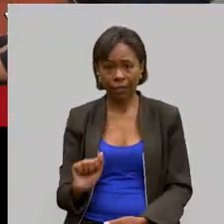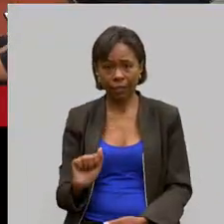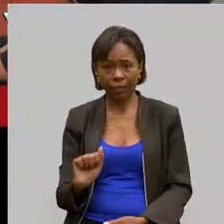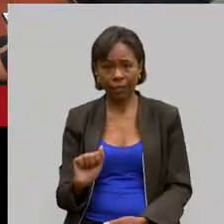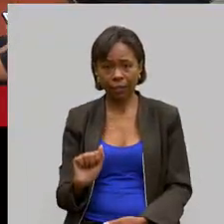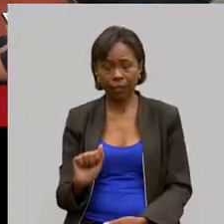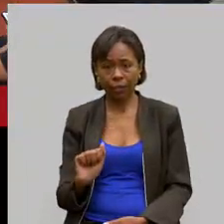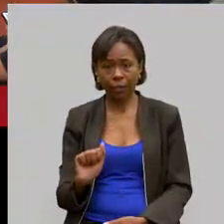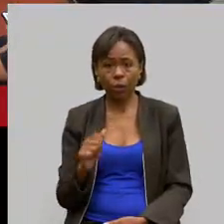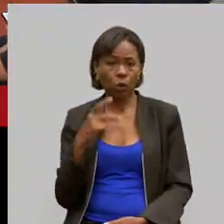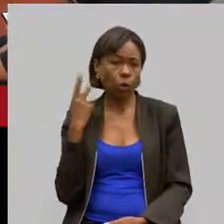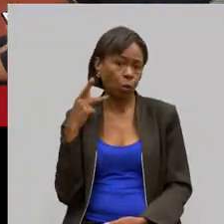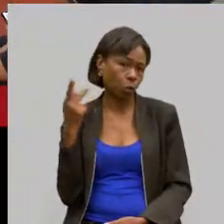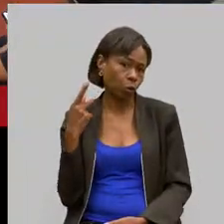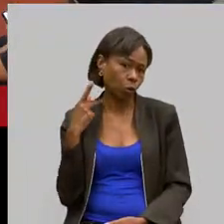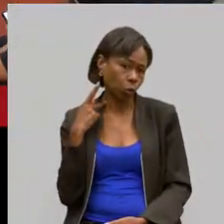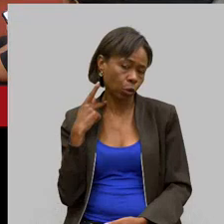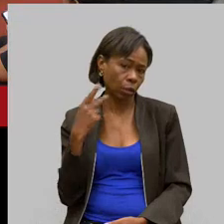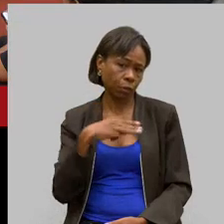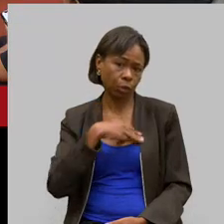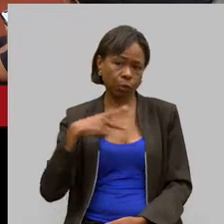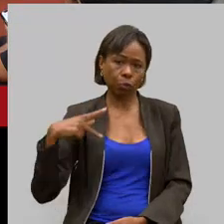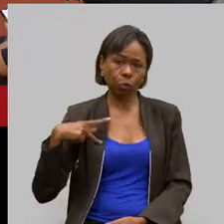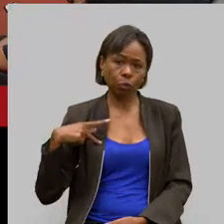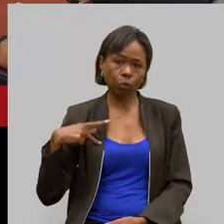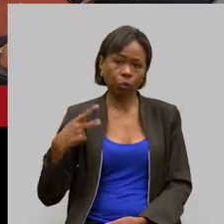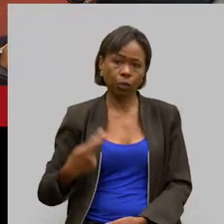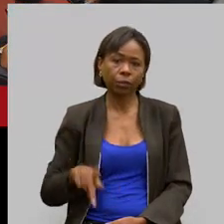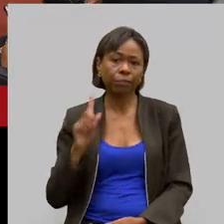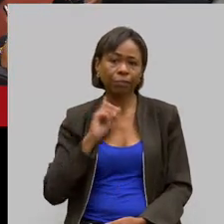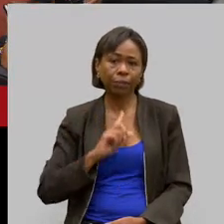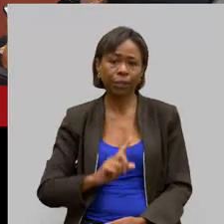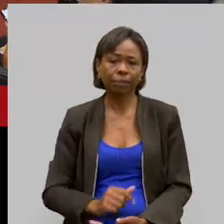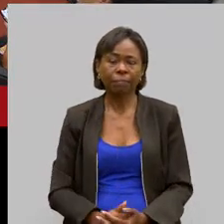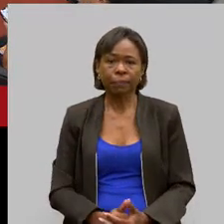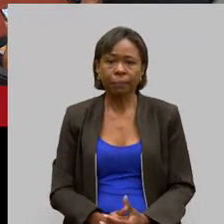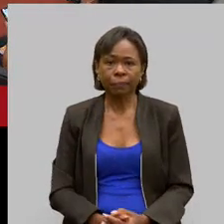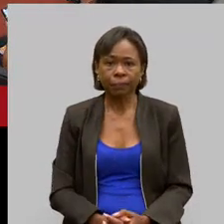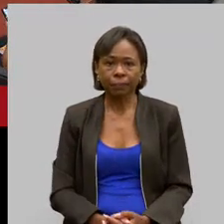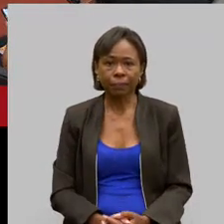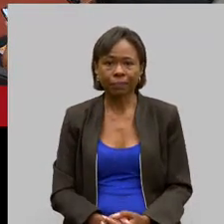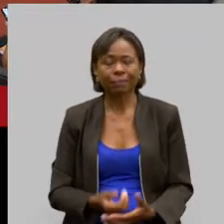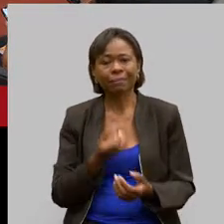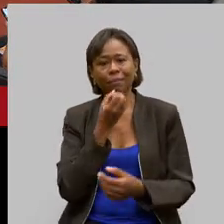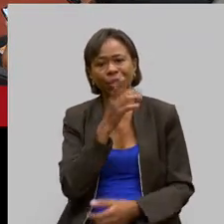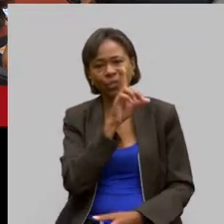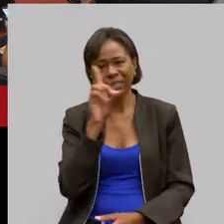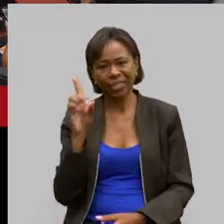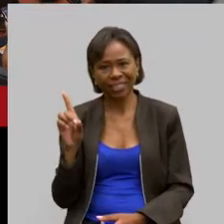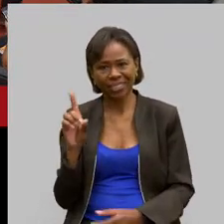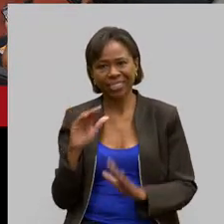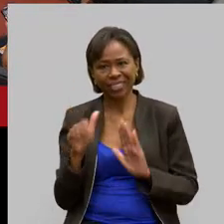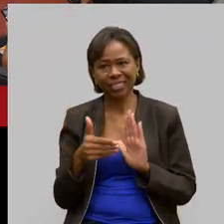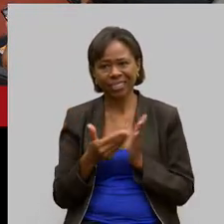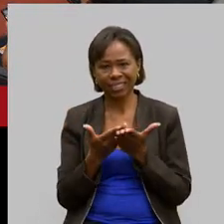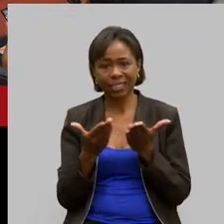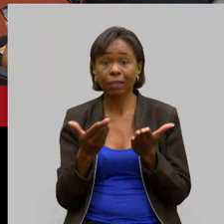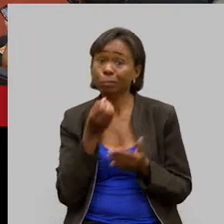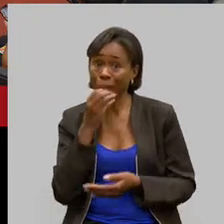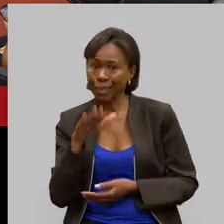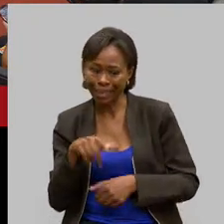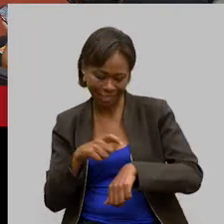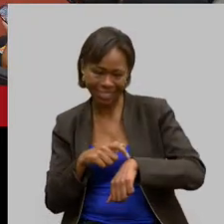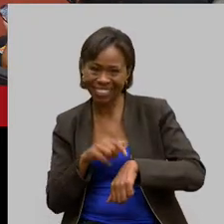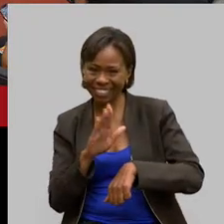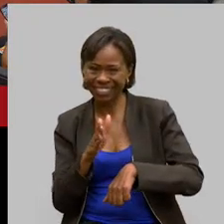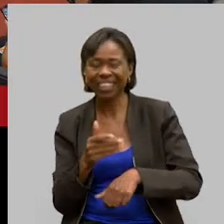promotora do Ministério Público de Minas Gerais e Bom dia a todas Boa tarde já né a todas